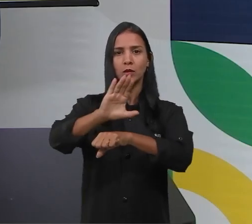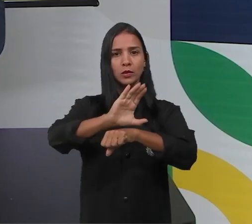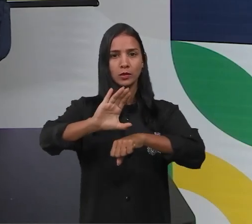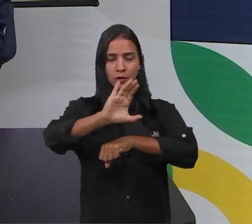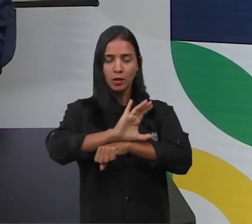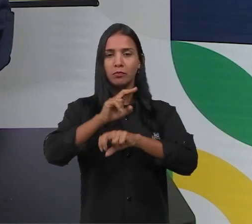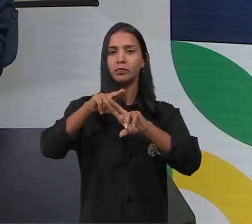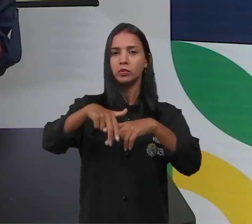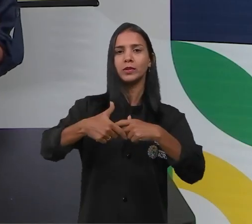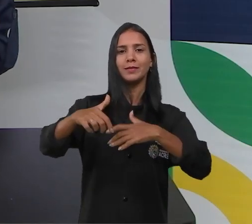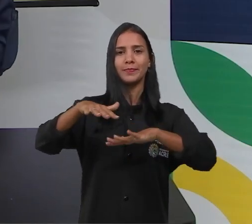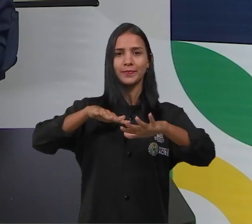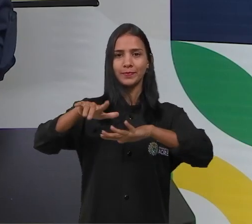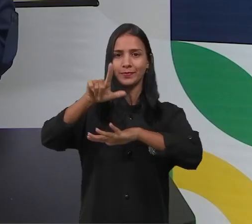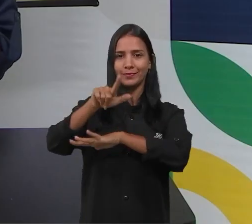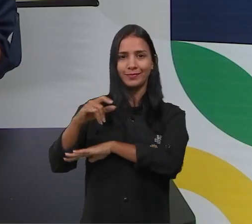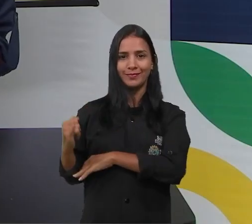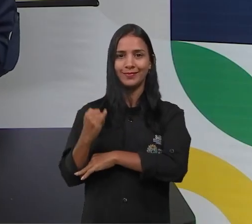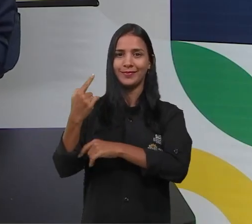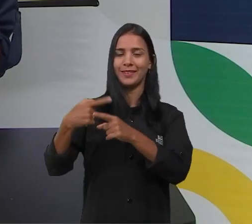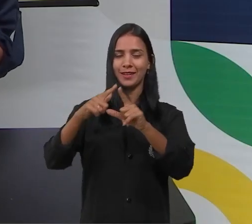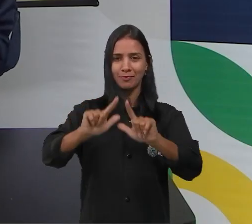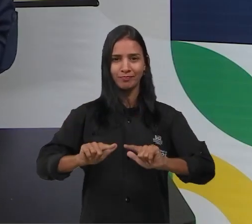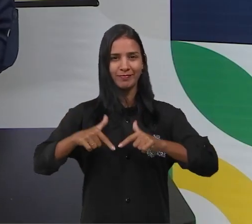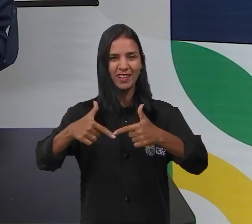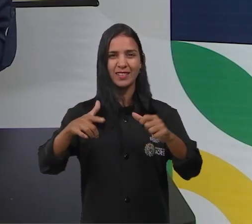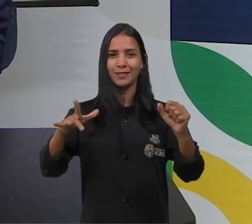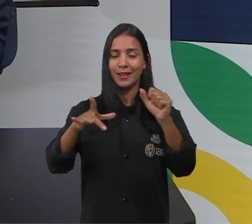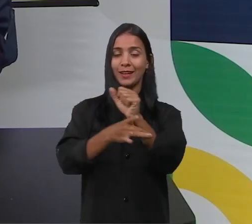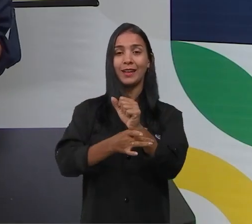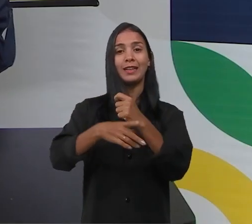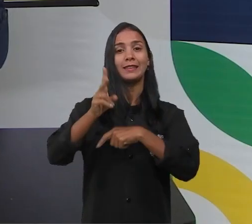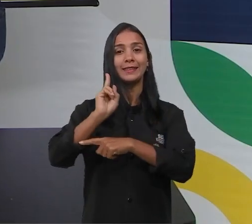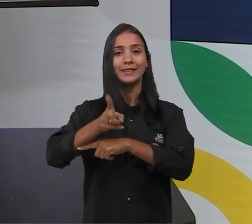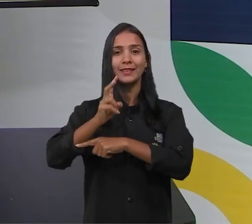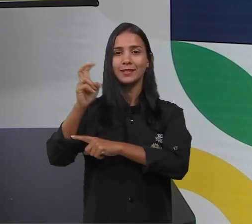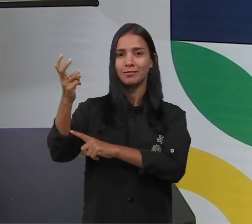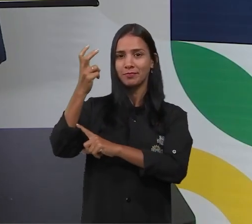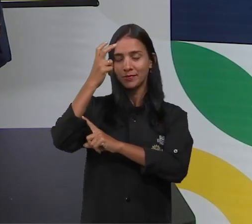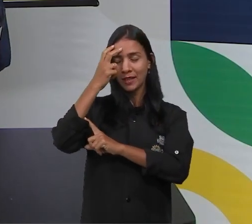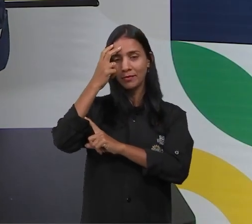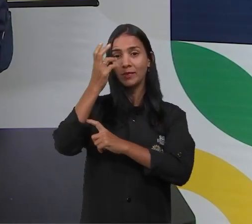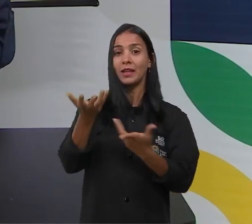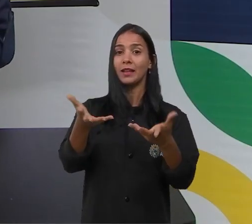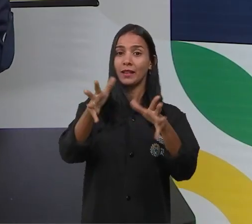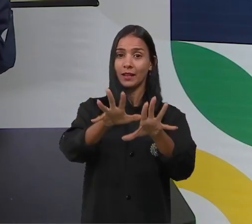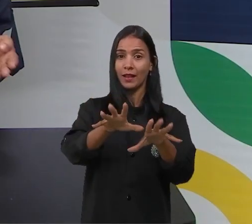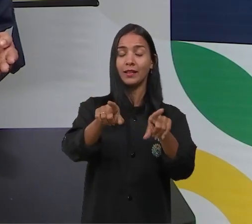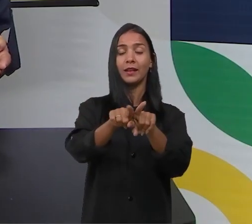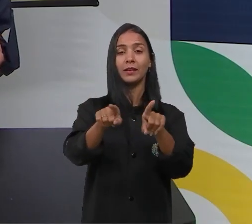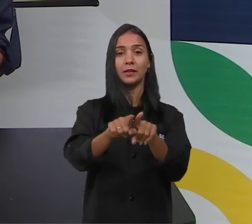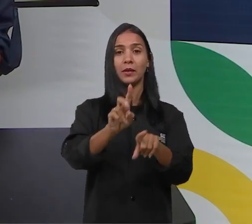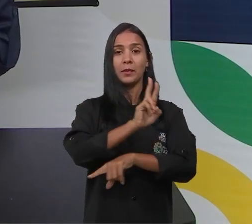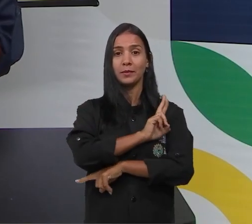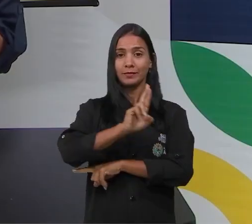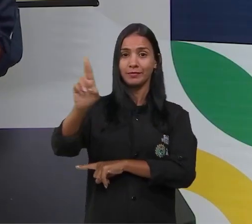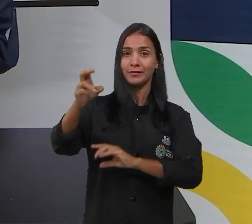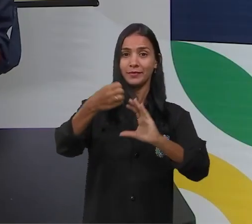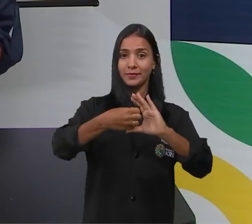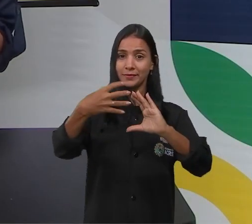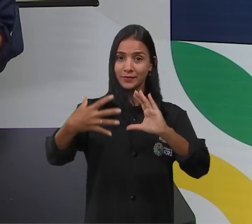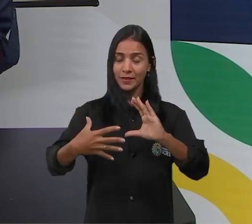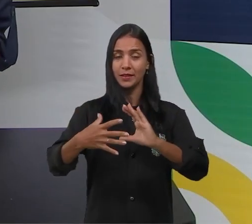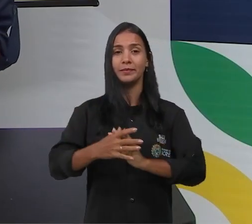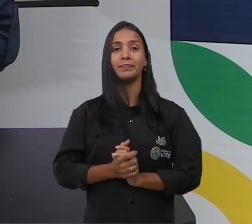são importantes porque lutam pela preservação da cultura, o que inclui o aspecto religioso também, e